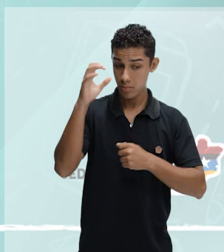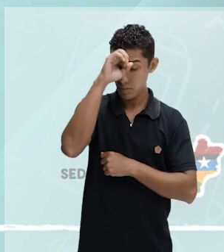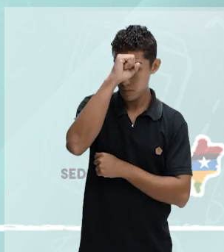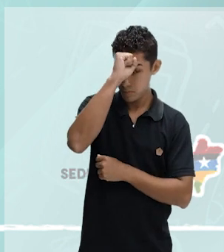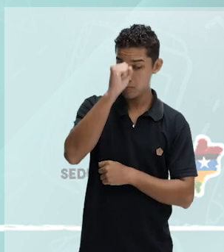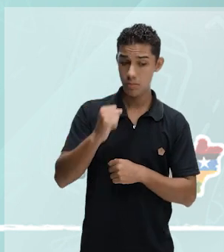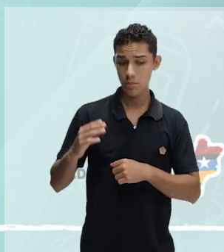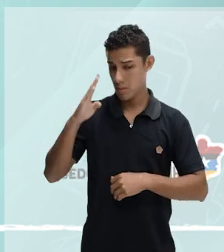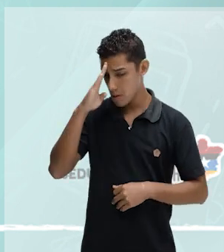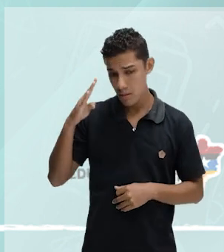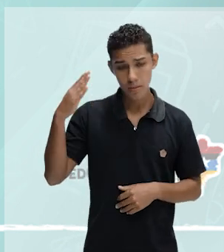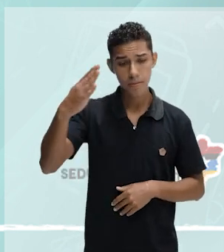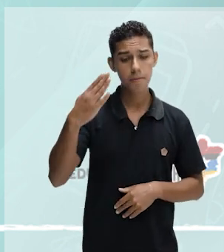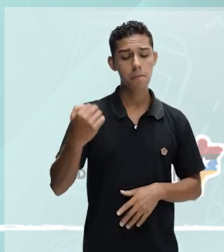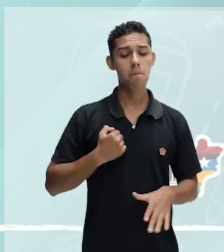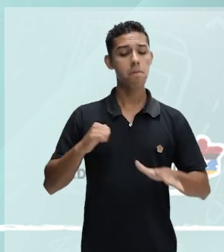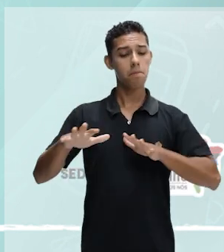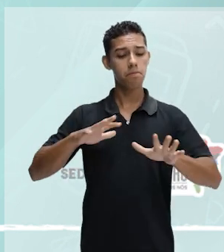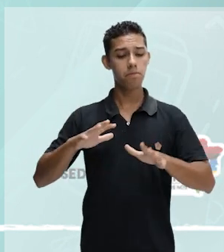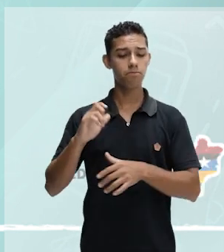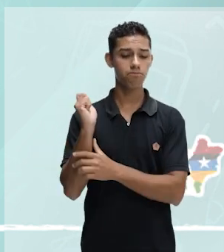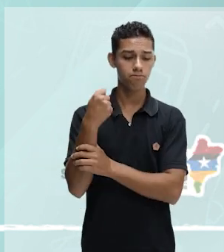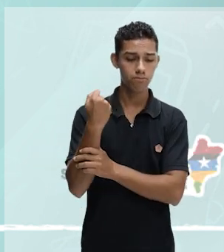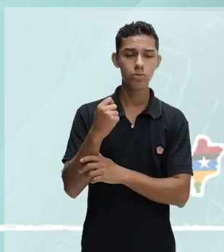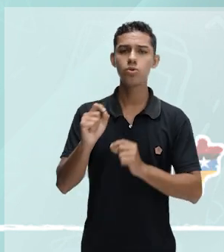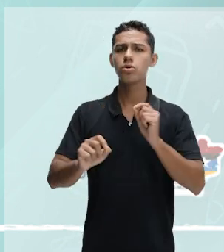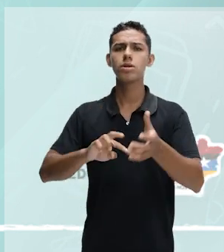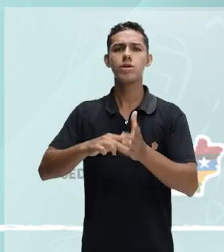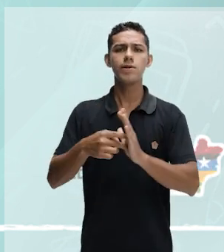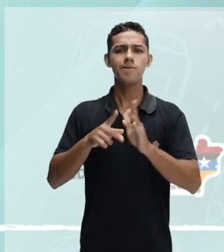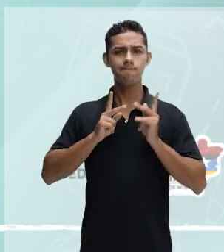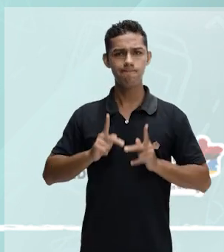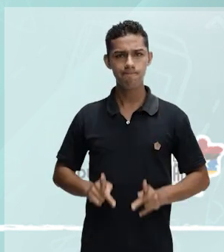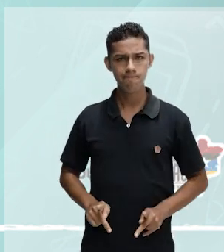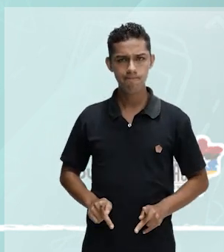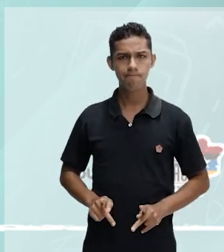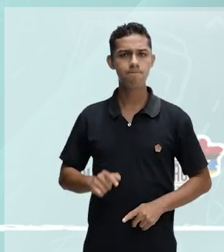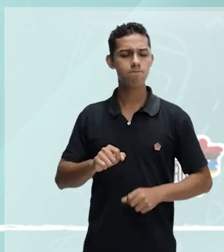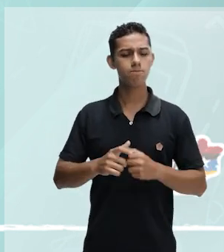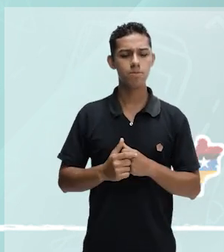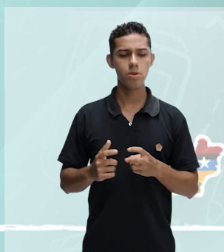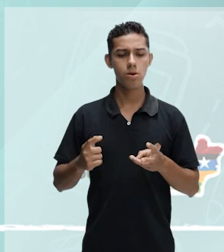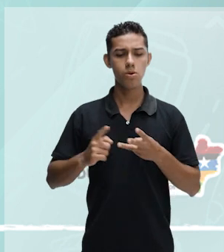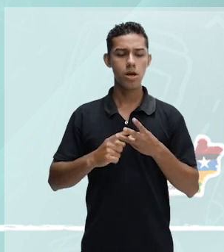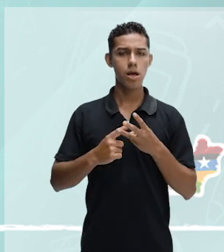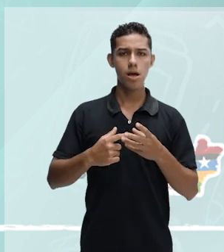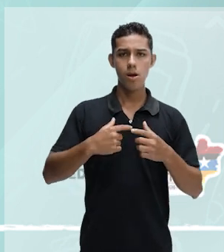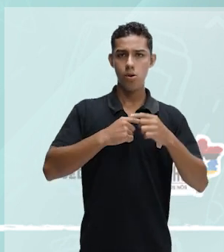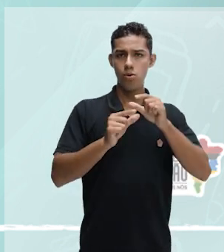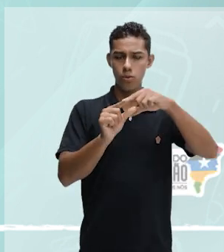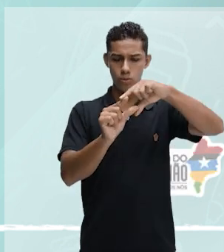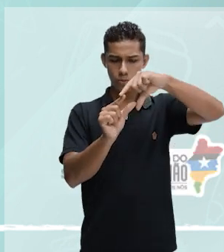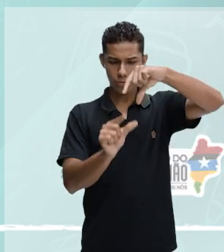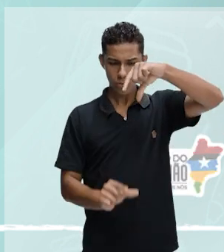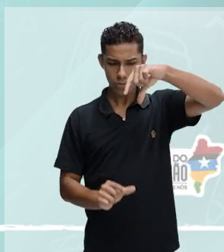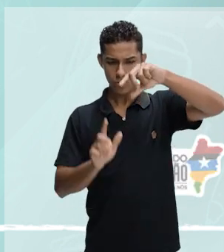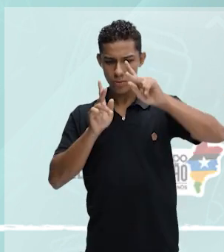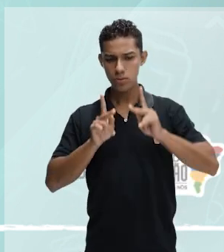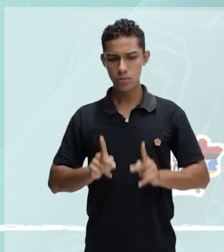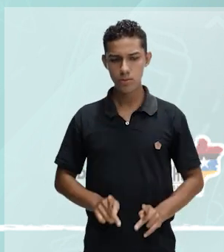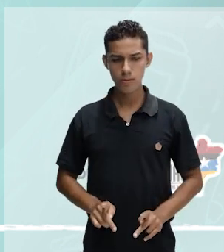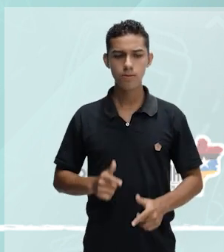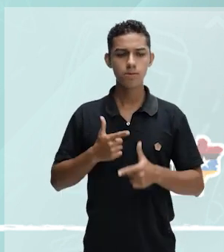os principais movimentos articulares, o que é postura, o que é a coluna vertebral e problemas